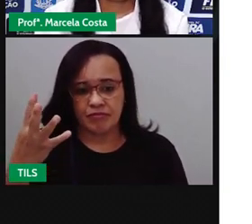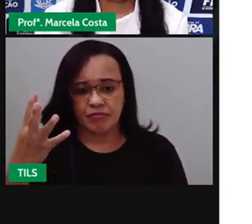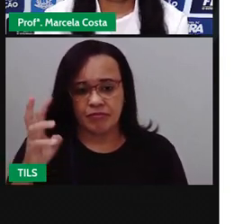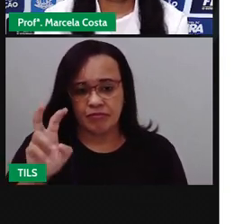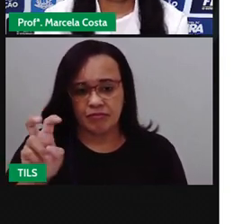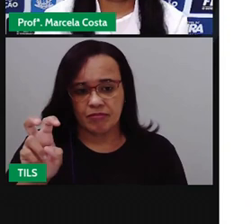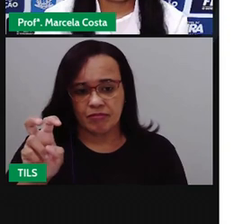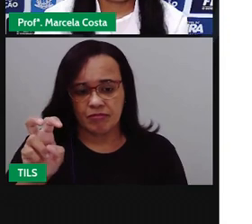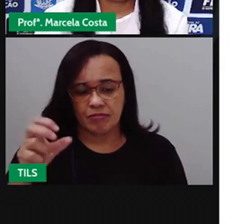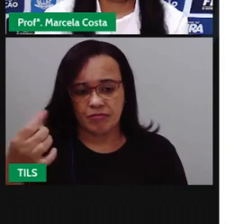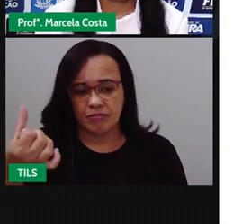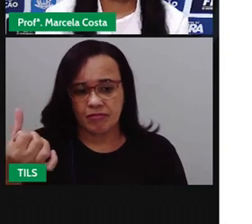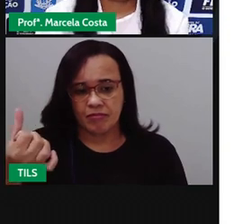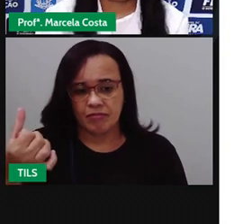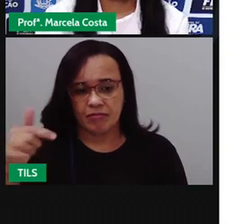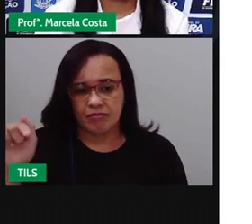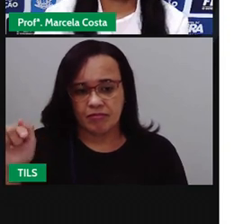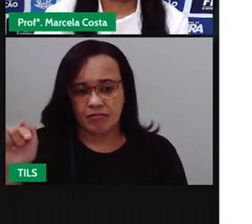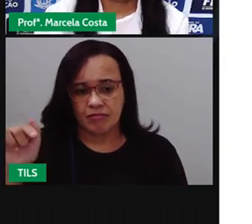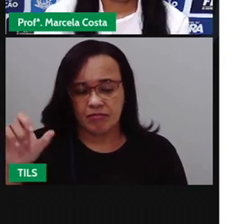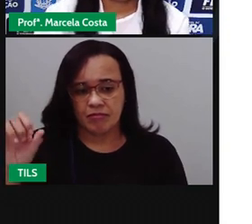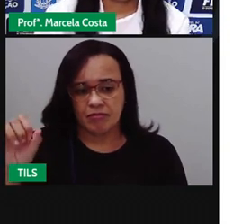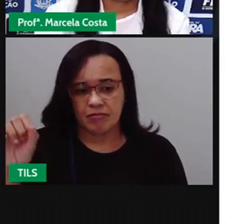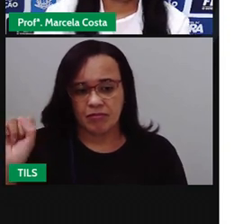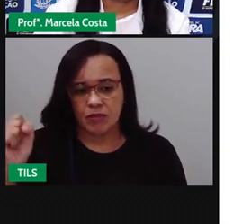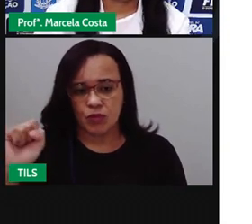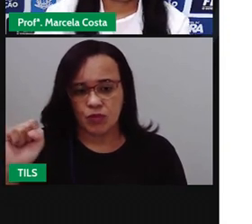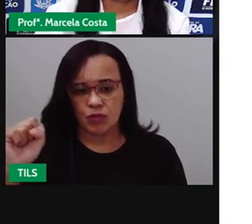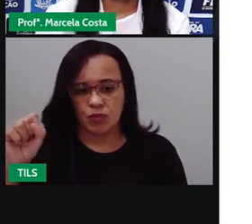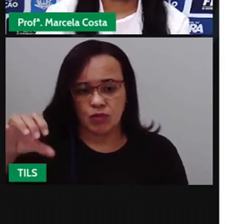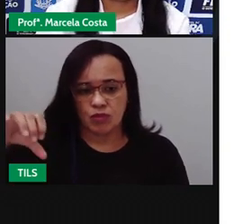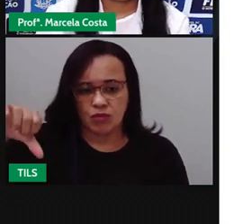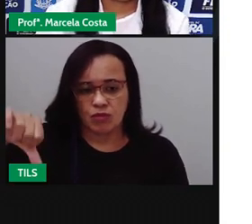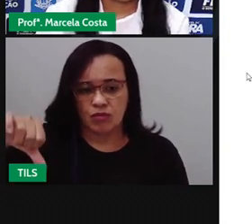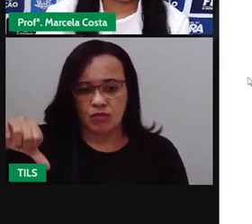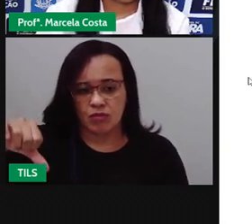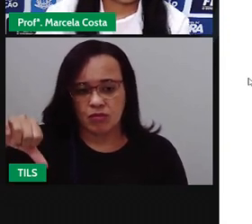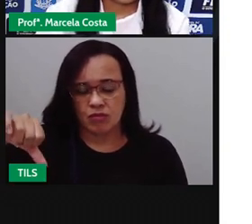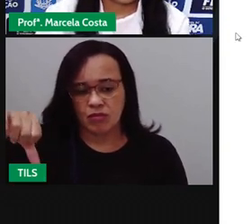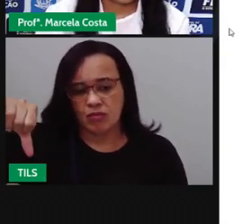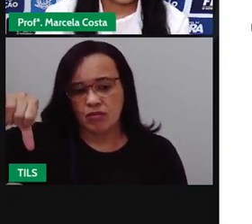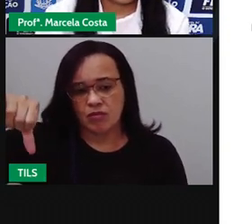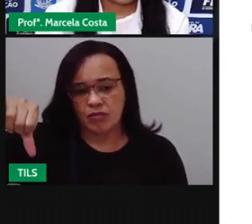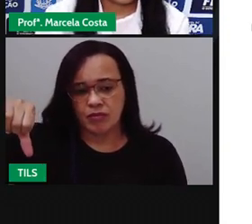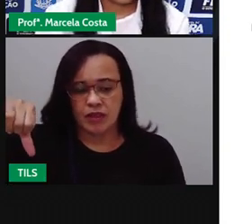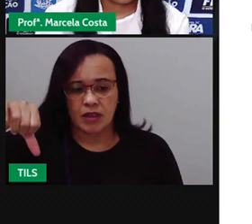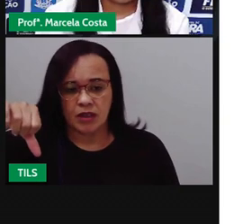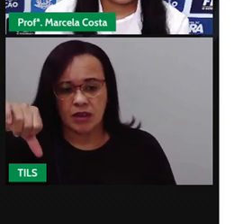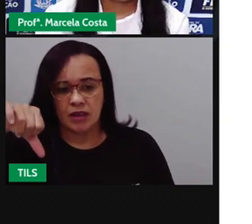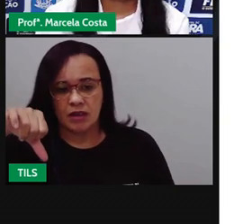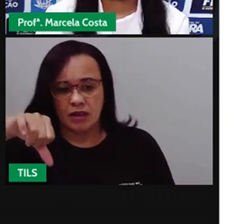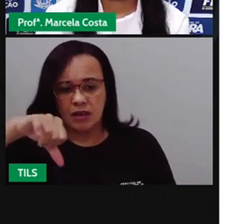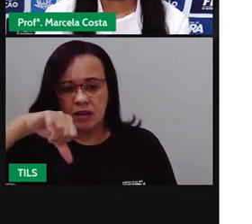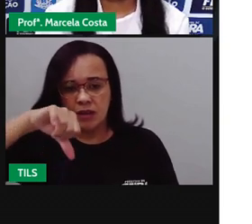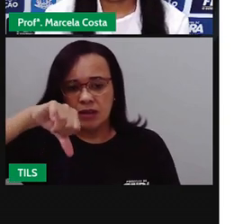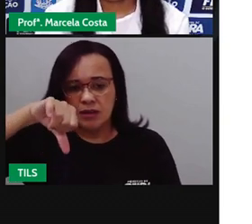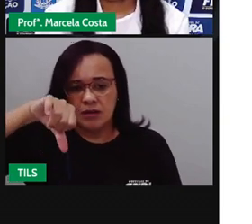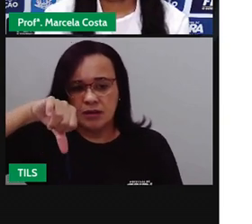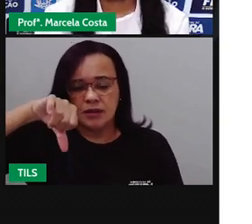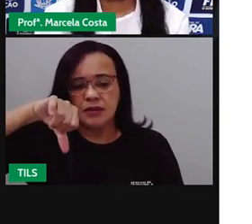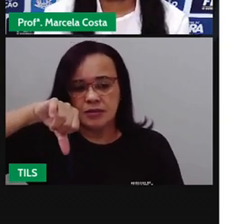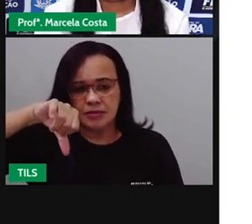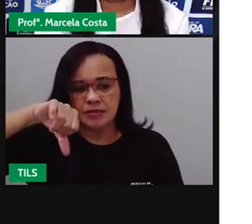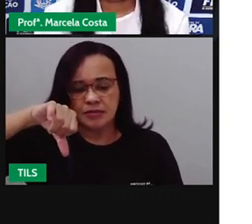quatro, cinco, seis, sete, oito, nove estrofes nessa segunda